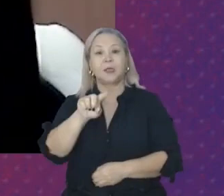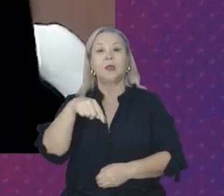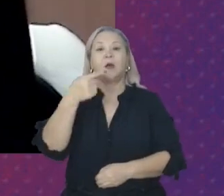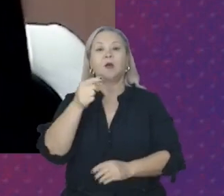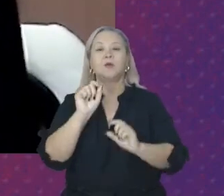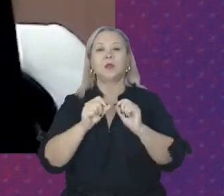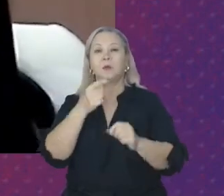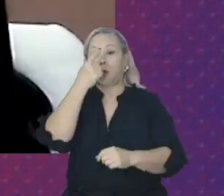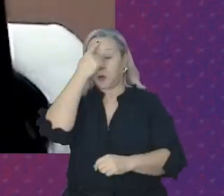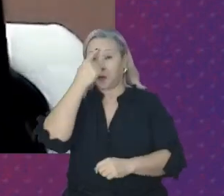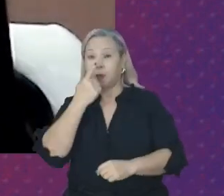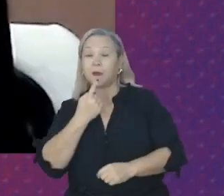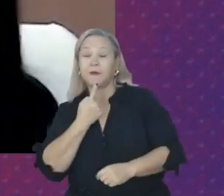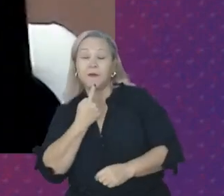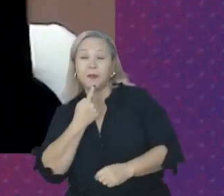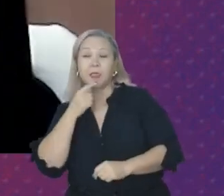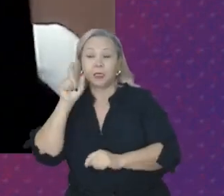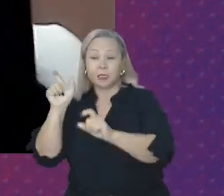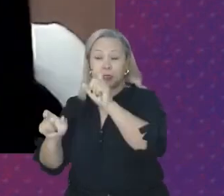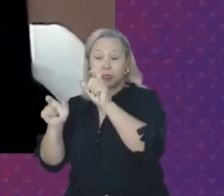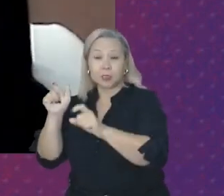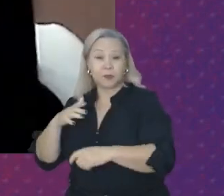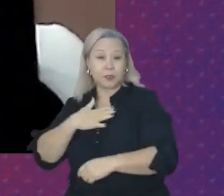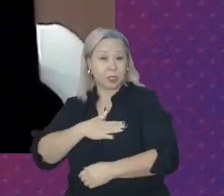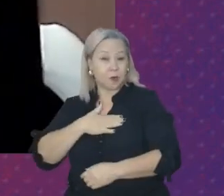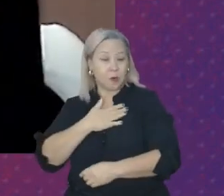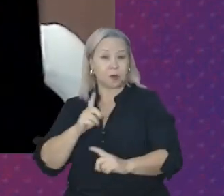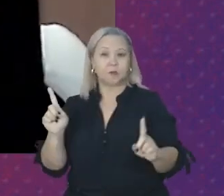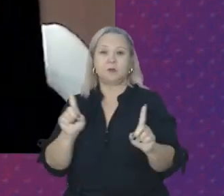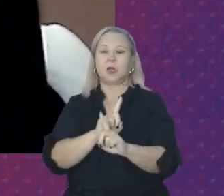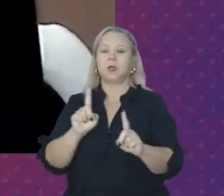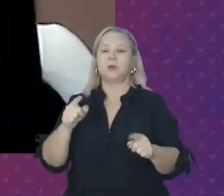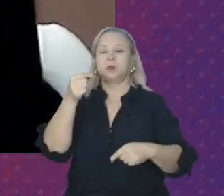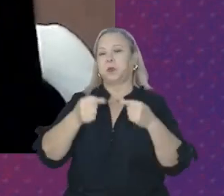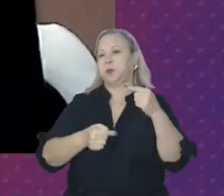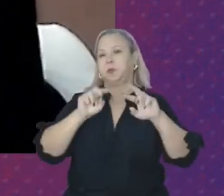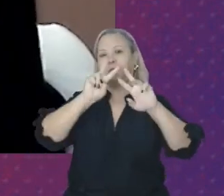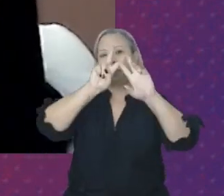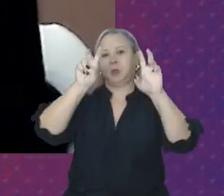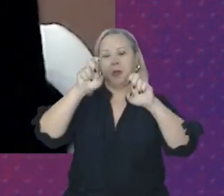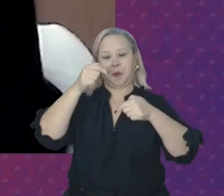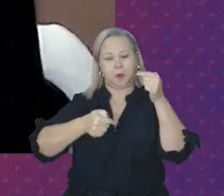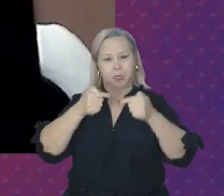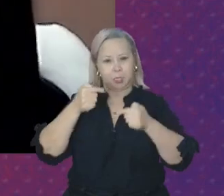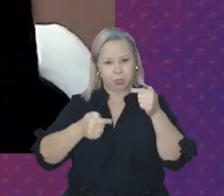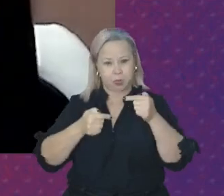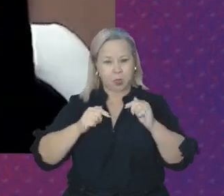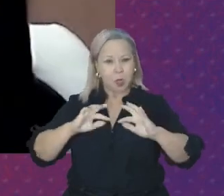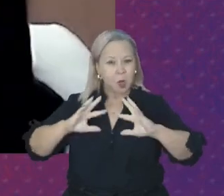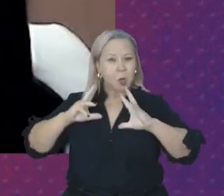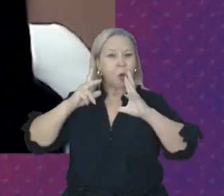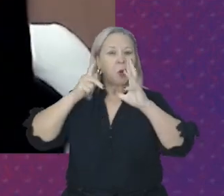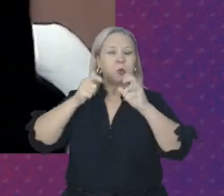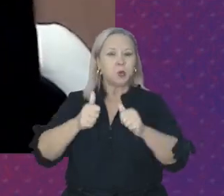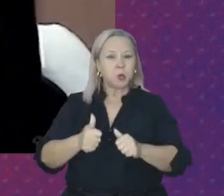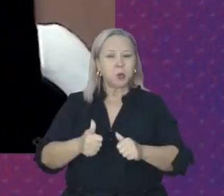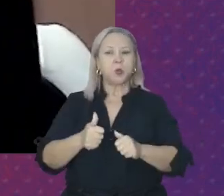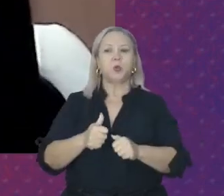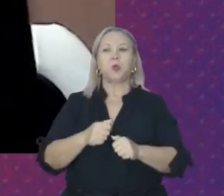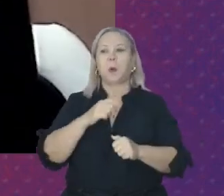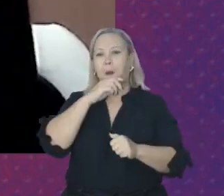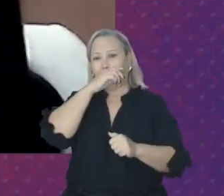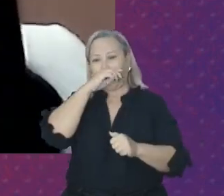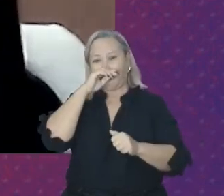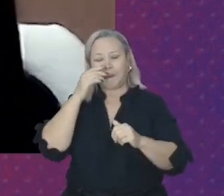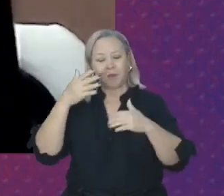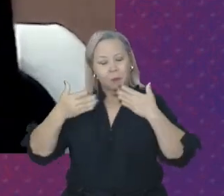em perfis que você goste, mas que não são necessariamente sobre política. Tudo que saiu da média